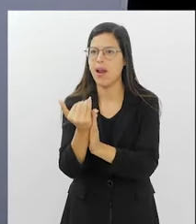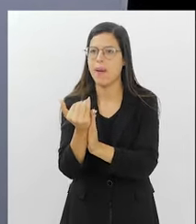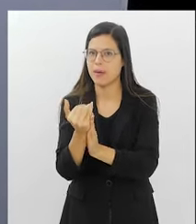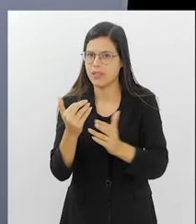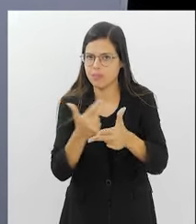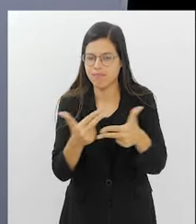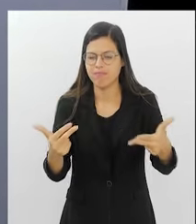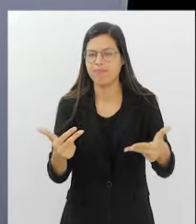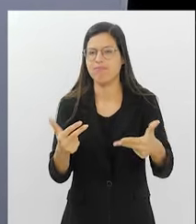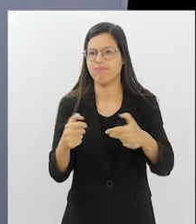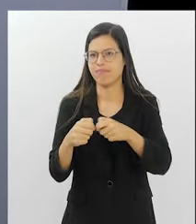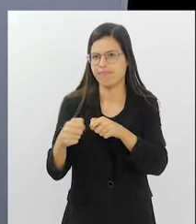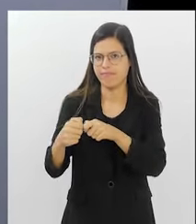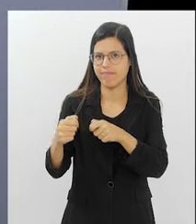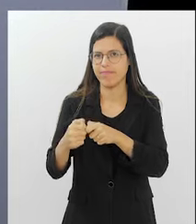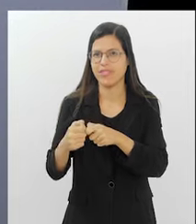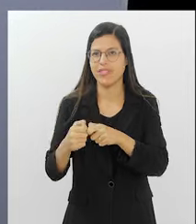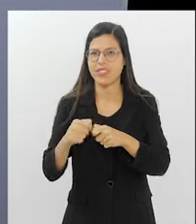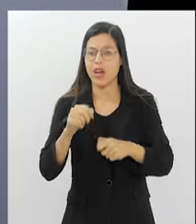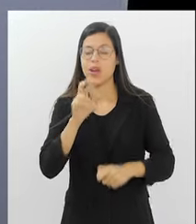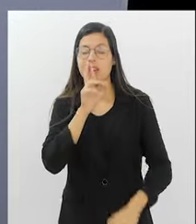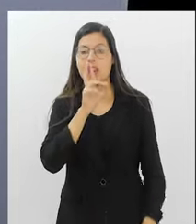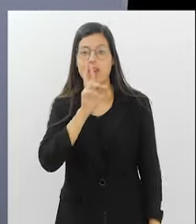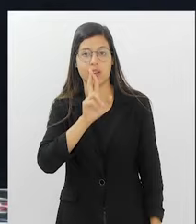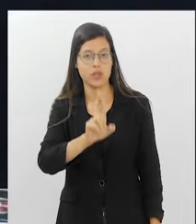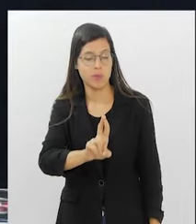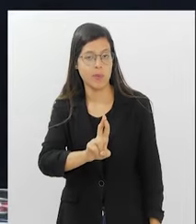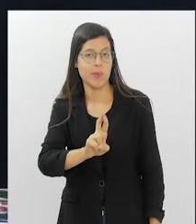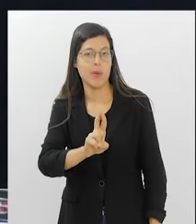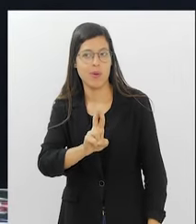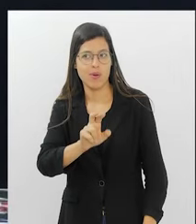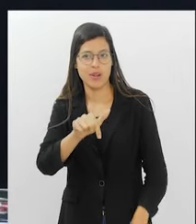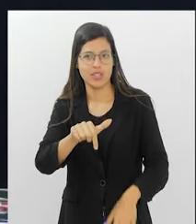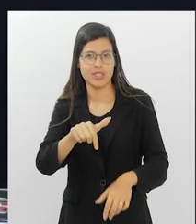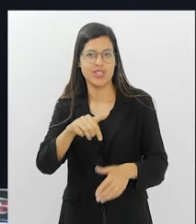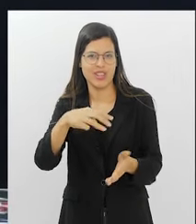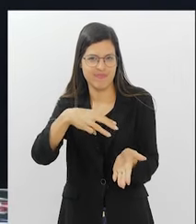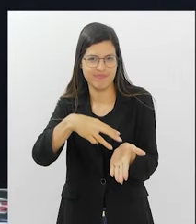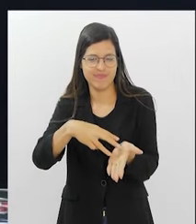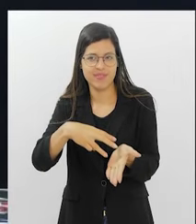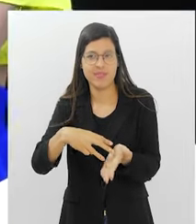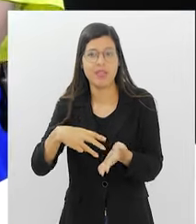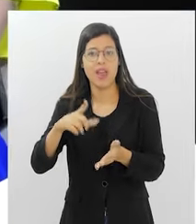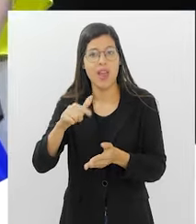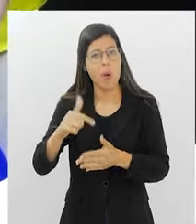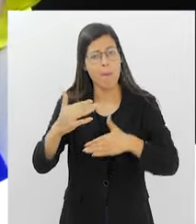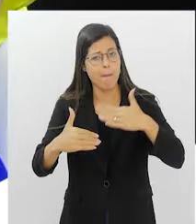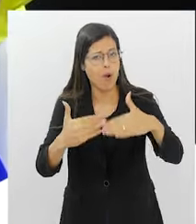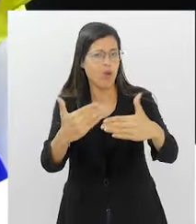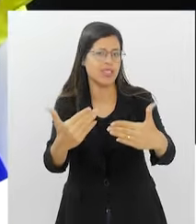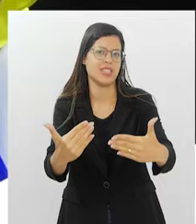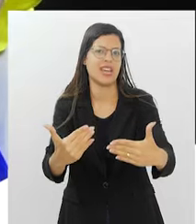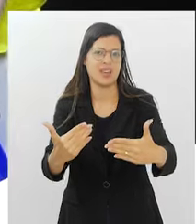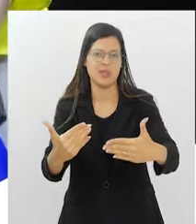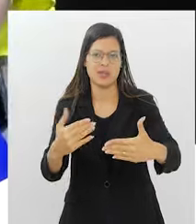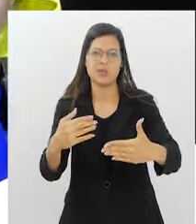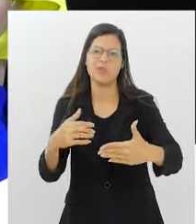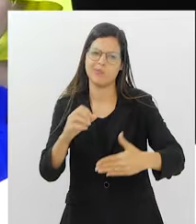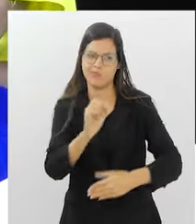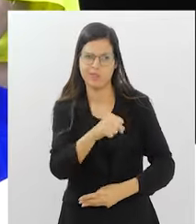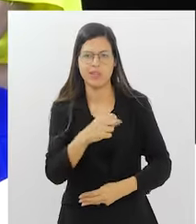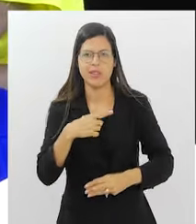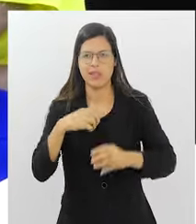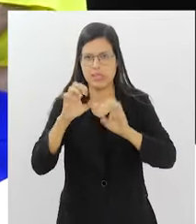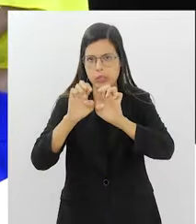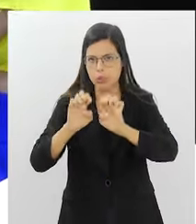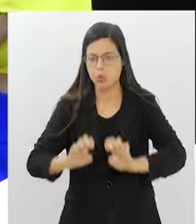que se criou né E que é resultado né Eu acho que o resultado na vi é o resultado de todo o processo é existe toda uma